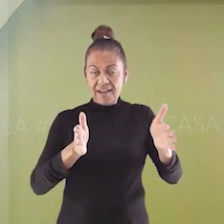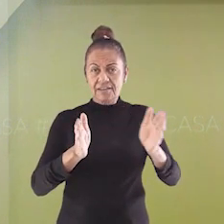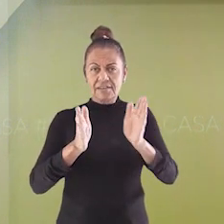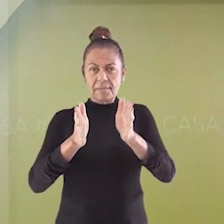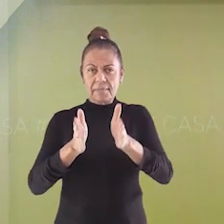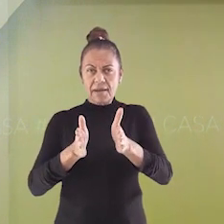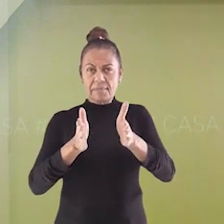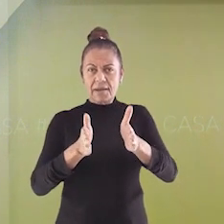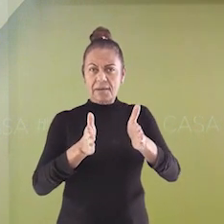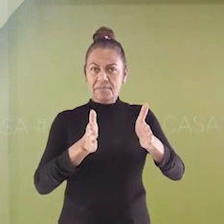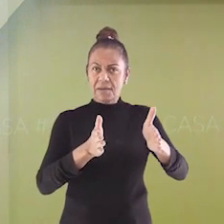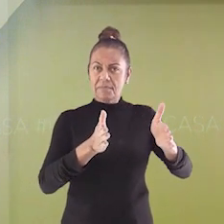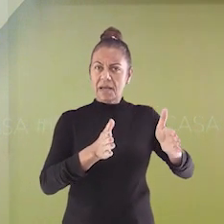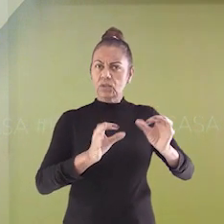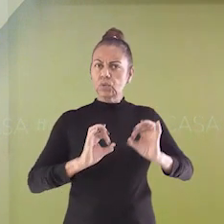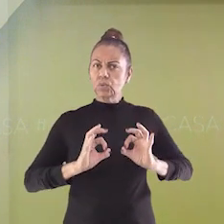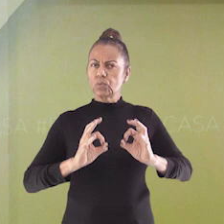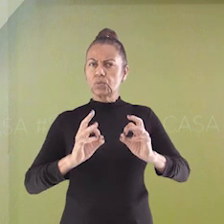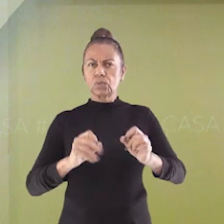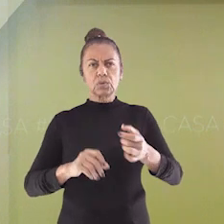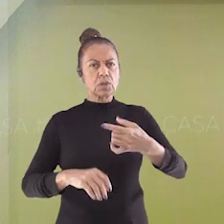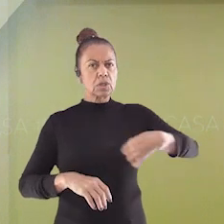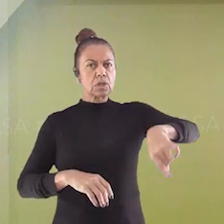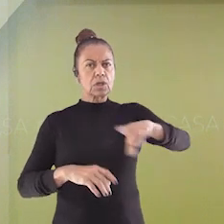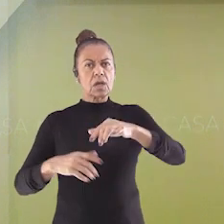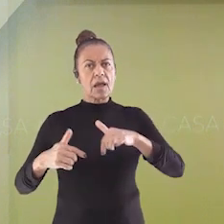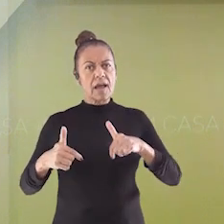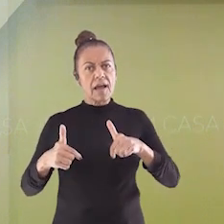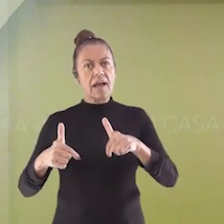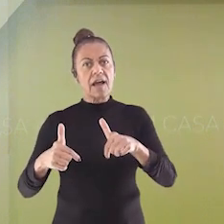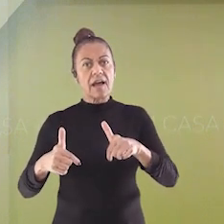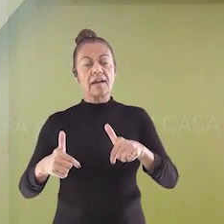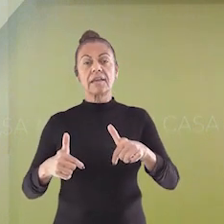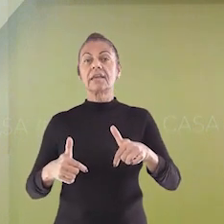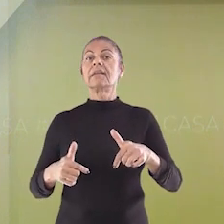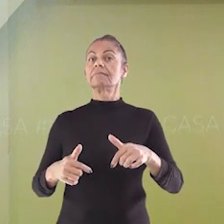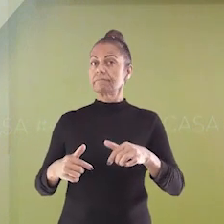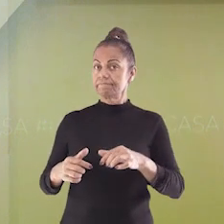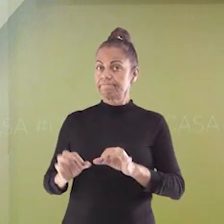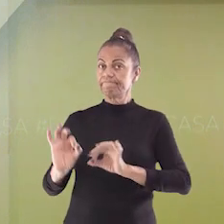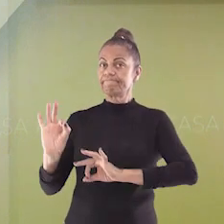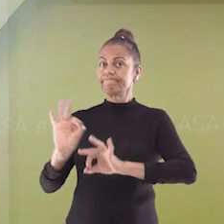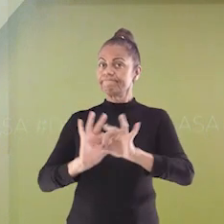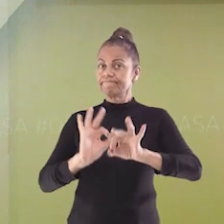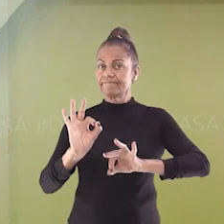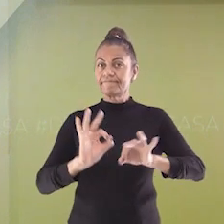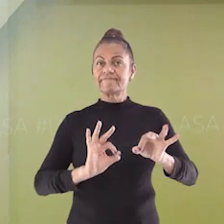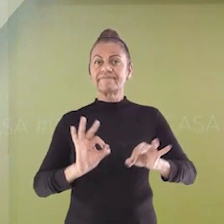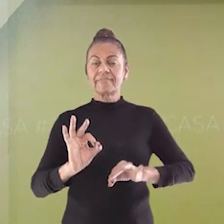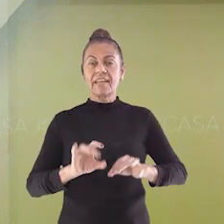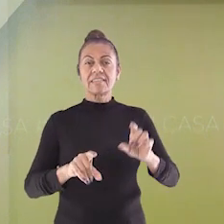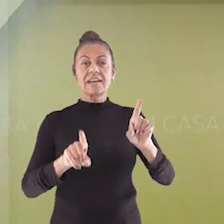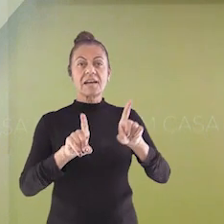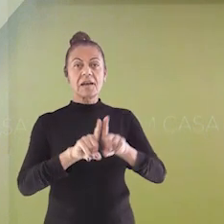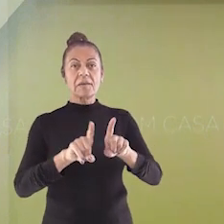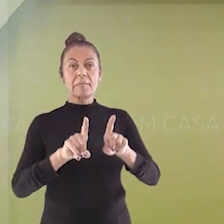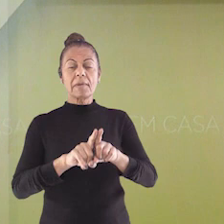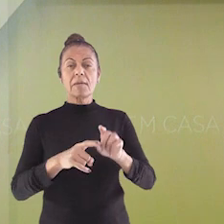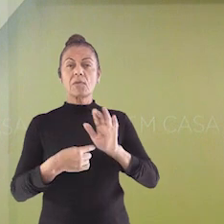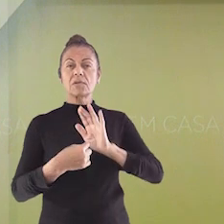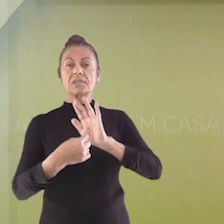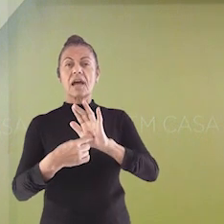a duração do que fazemos e para organizar as nossas ações. Serve para nos mostrar em que